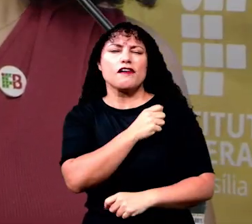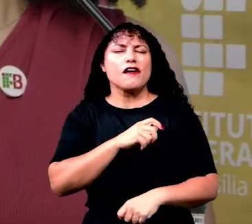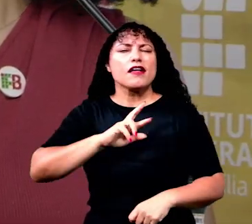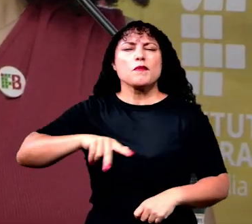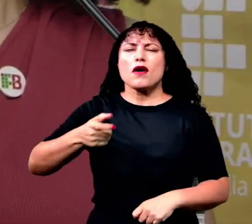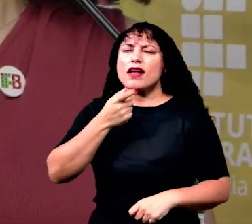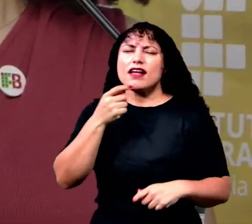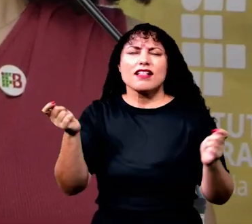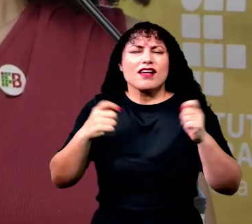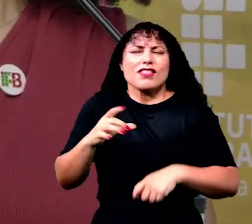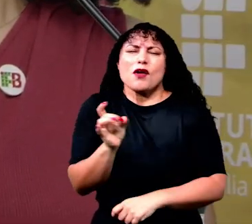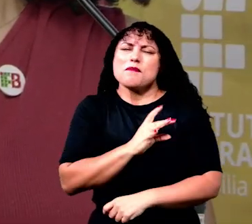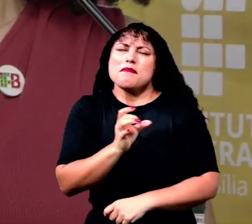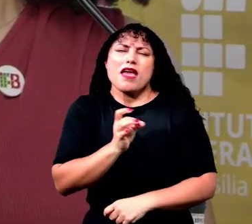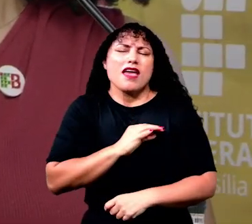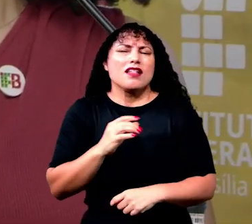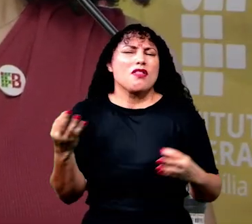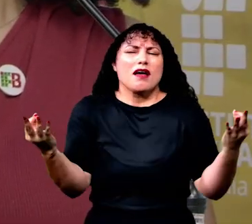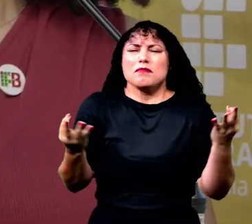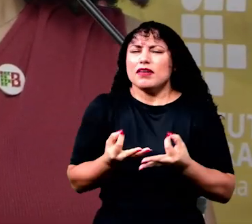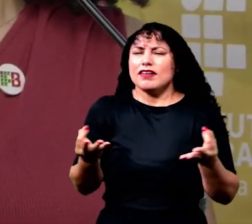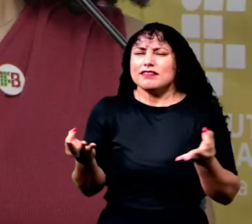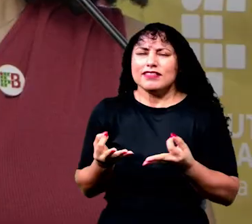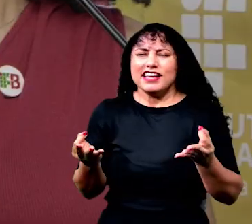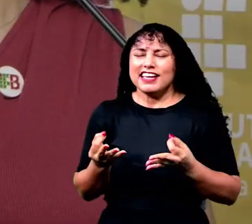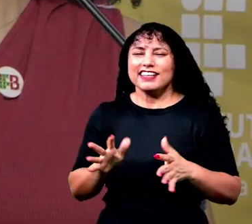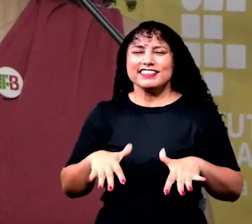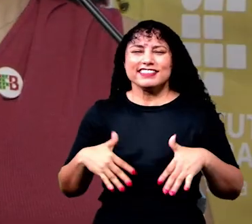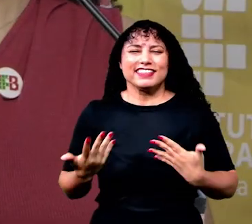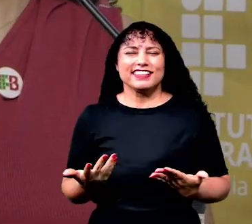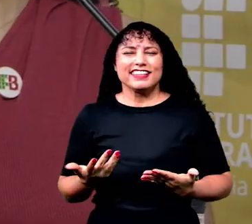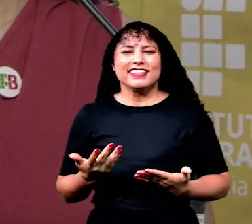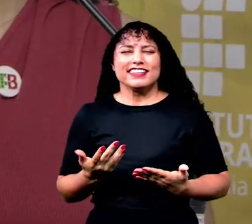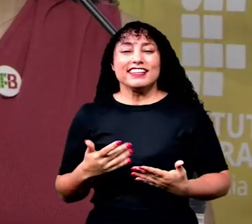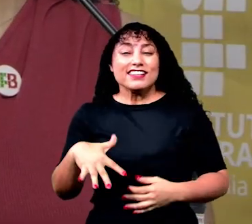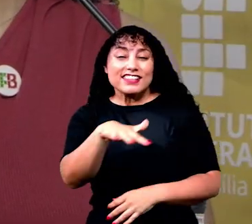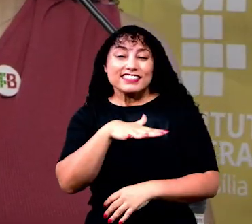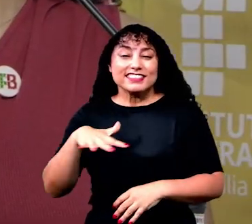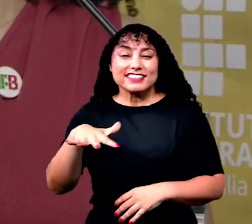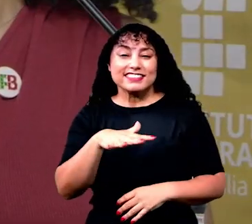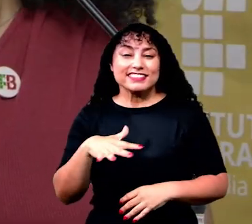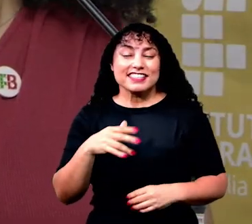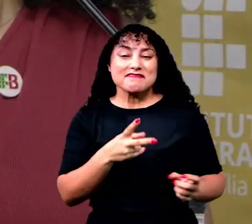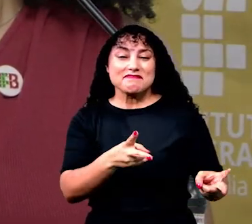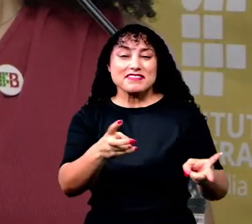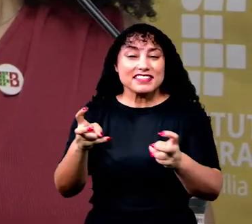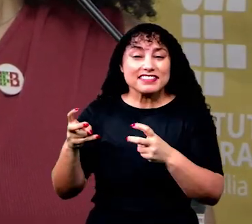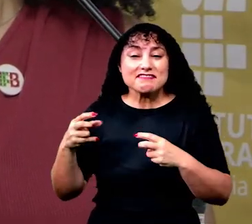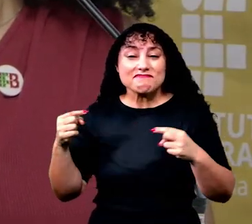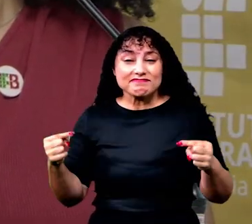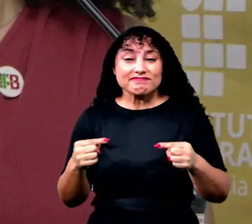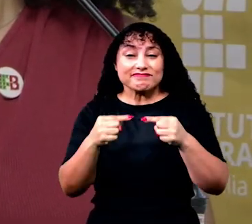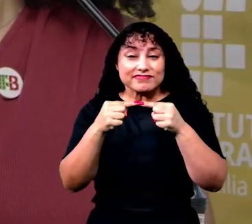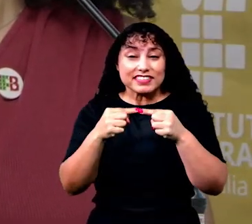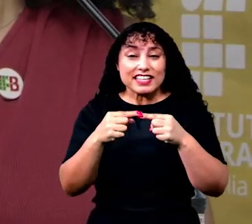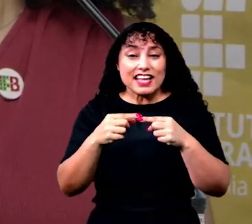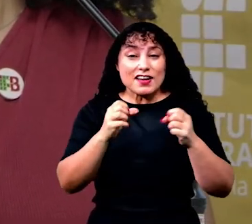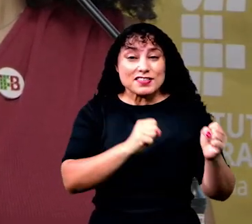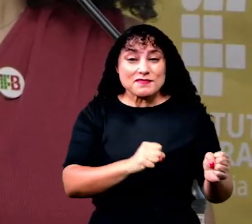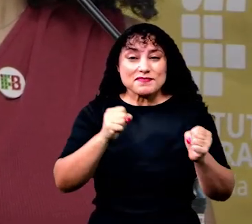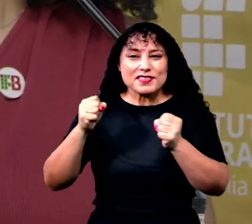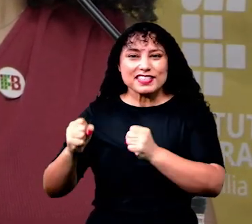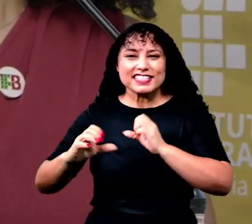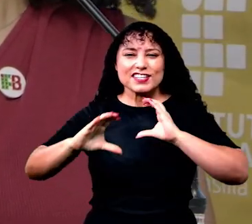suficiente, tenho medo, né, não é perfeito. E aí, numa situação como essa, você vê que o que vale é o seu potencial